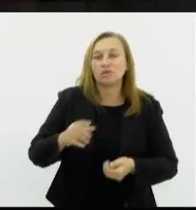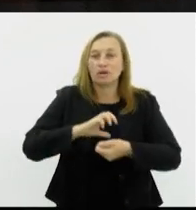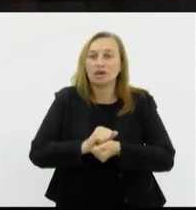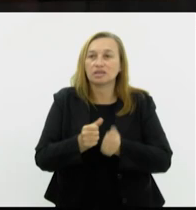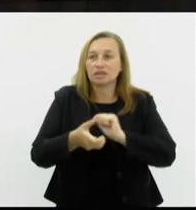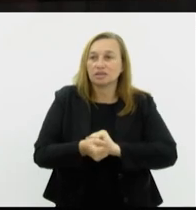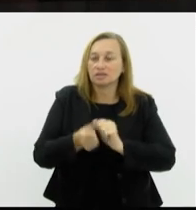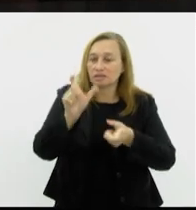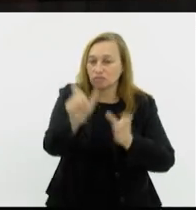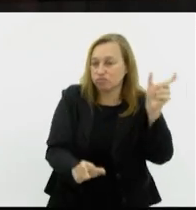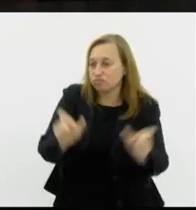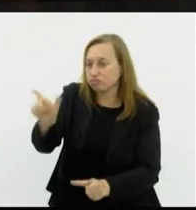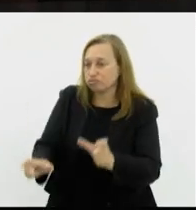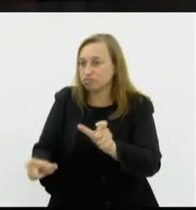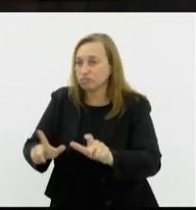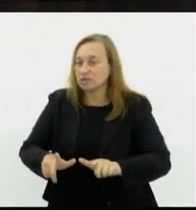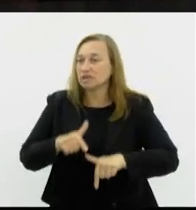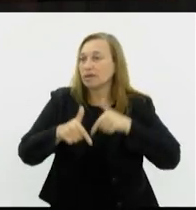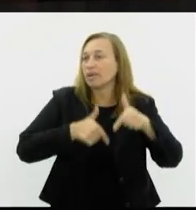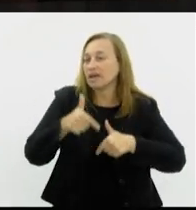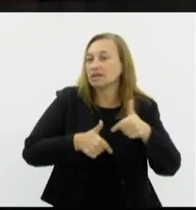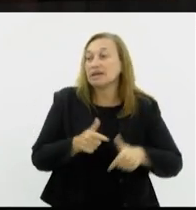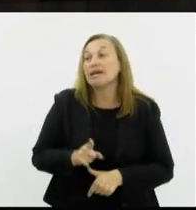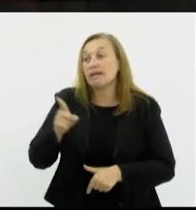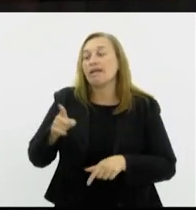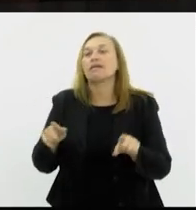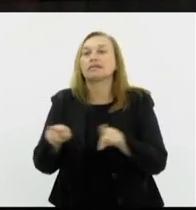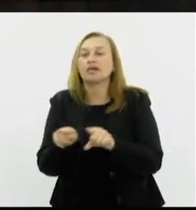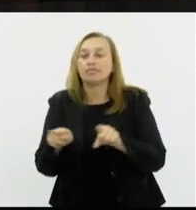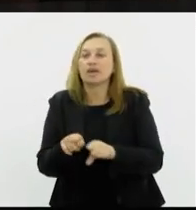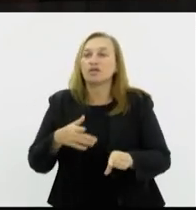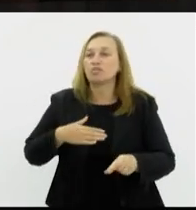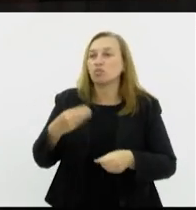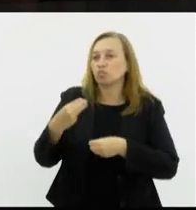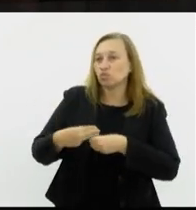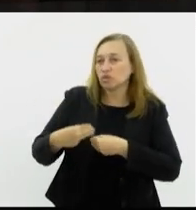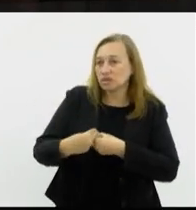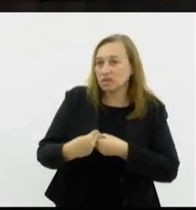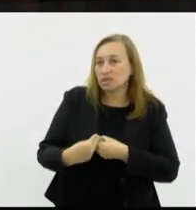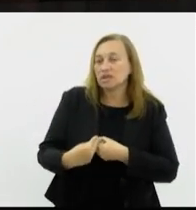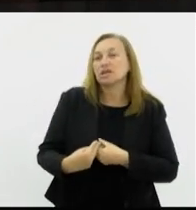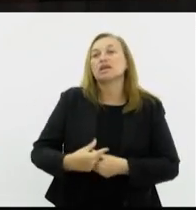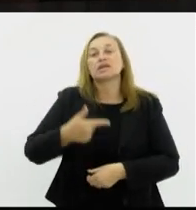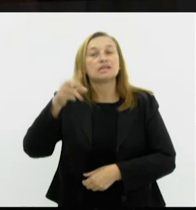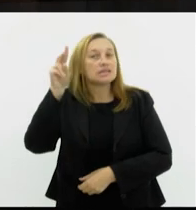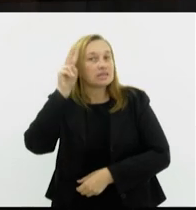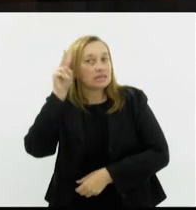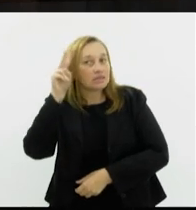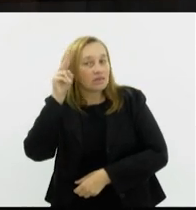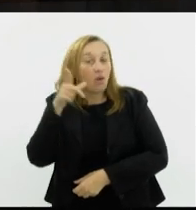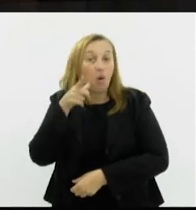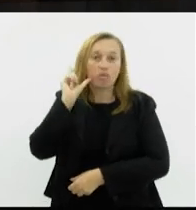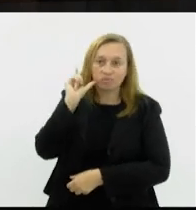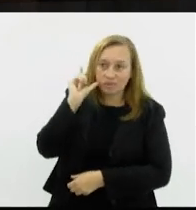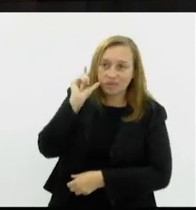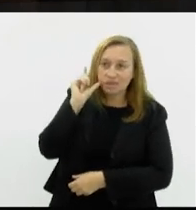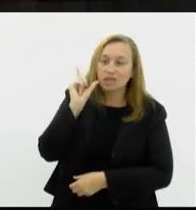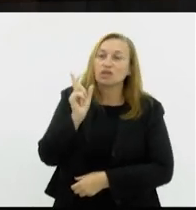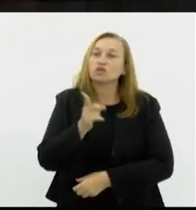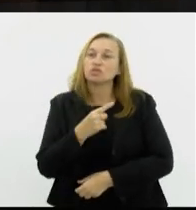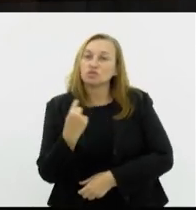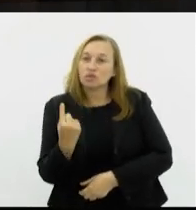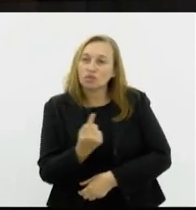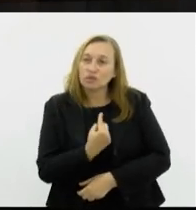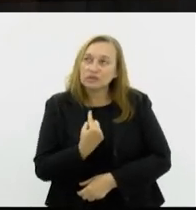artesãos ativos inscritos. E lá também, no meu município, não é, segunda-feira, ontem, nós